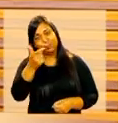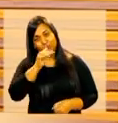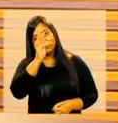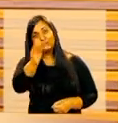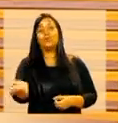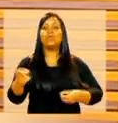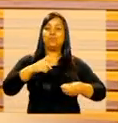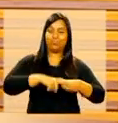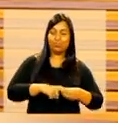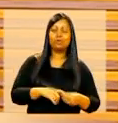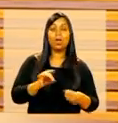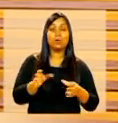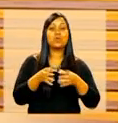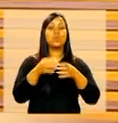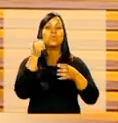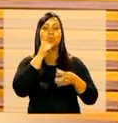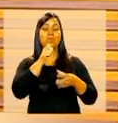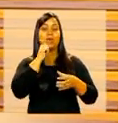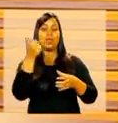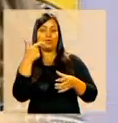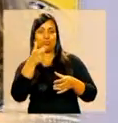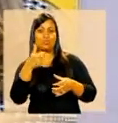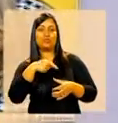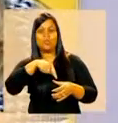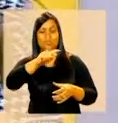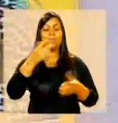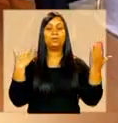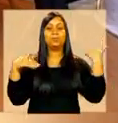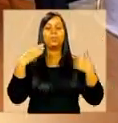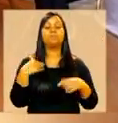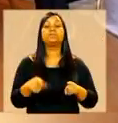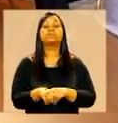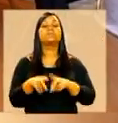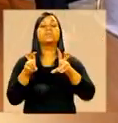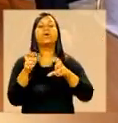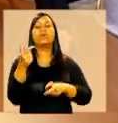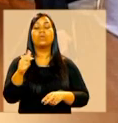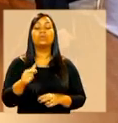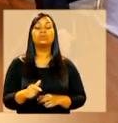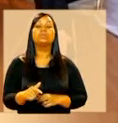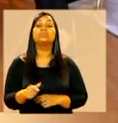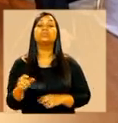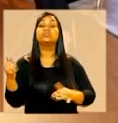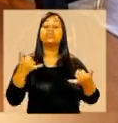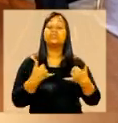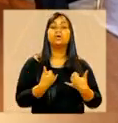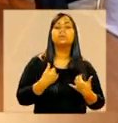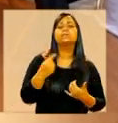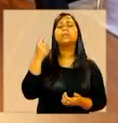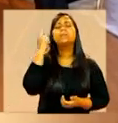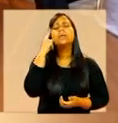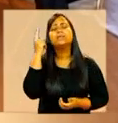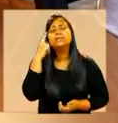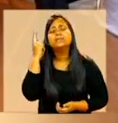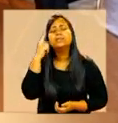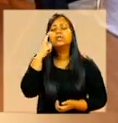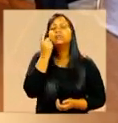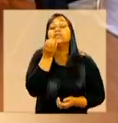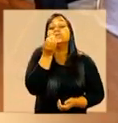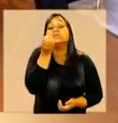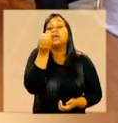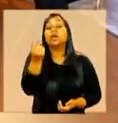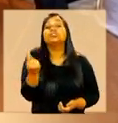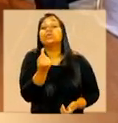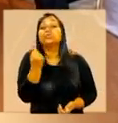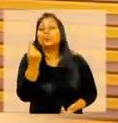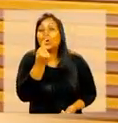12 mulheres vai ter para voltar para Praga. Letícia, uma outra questão. Você falou um pouco antes sobre que está pensando em possíveis